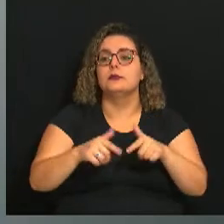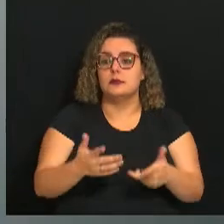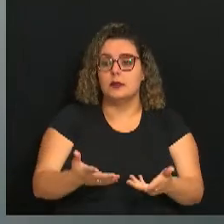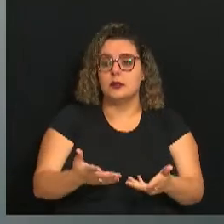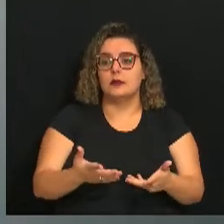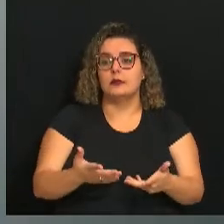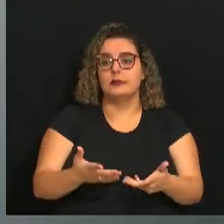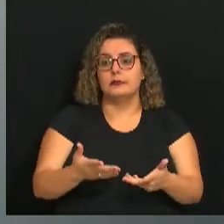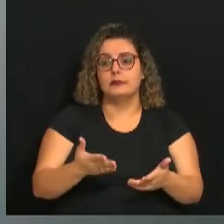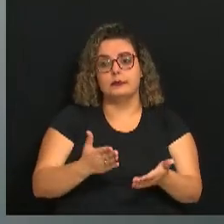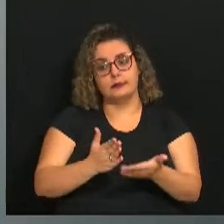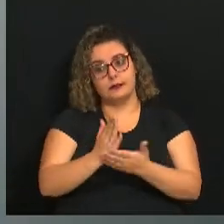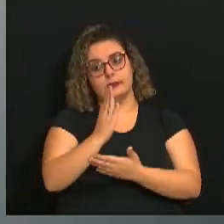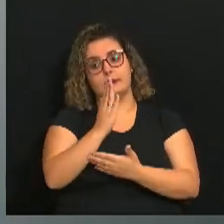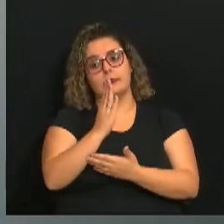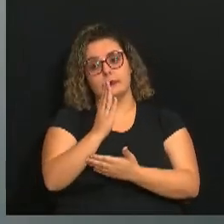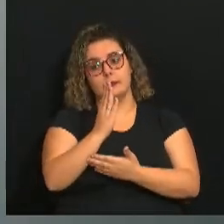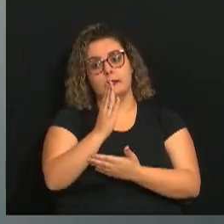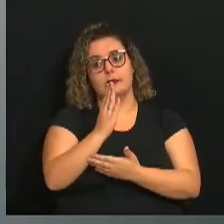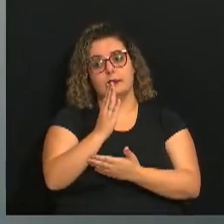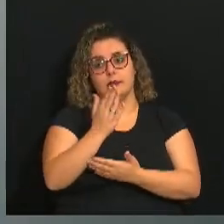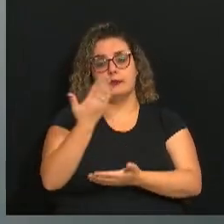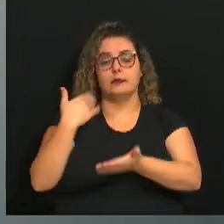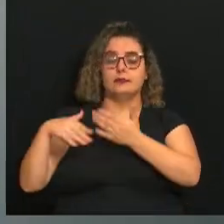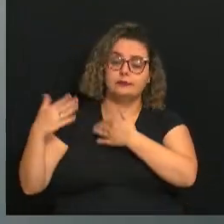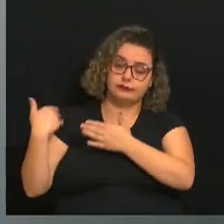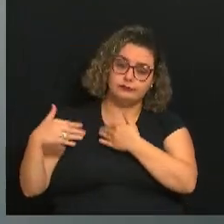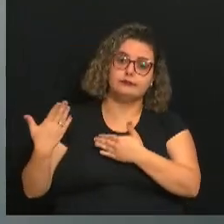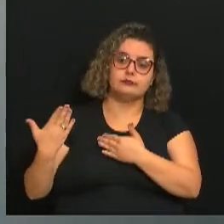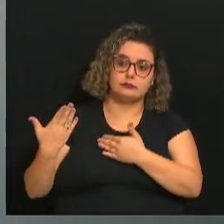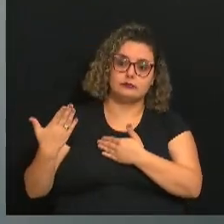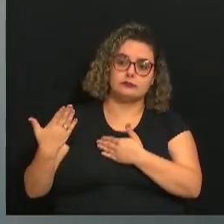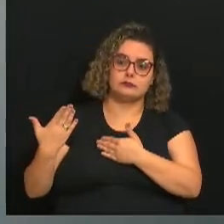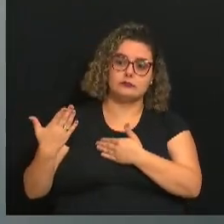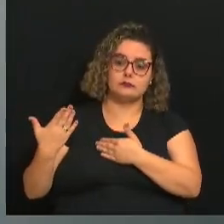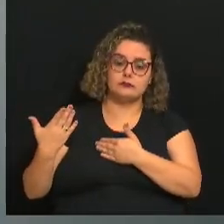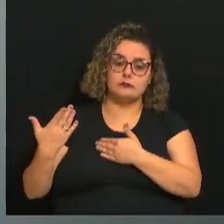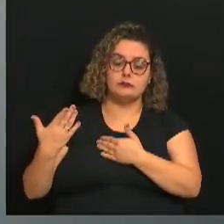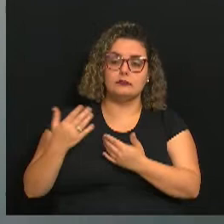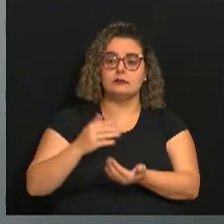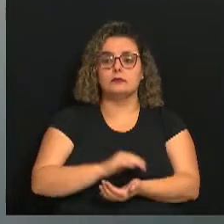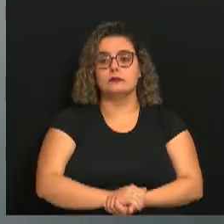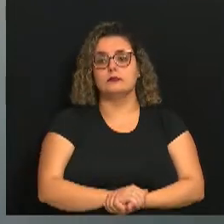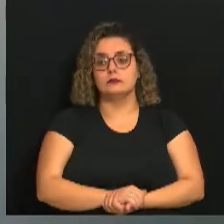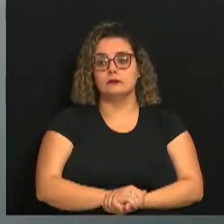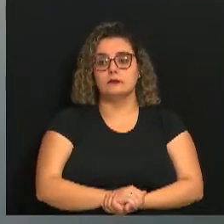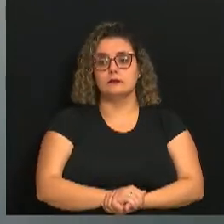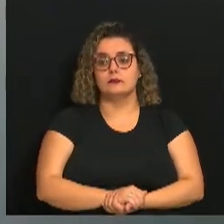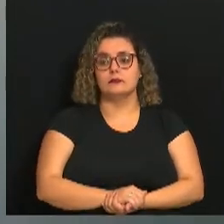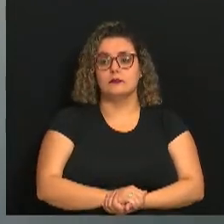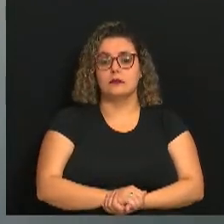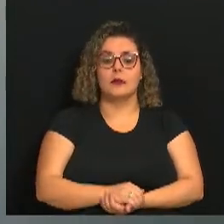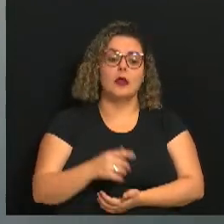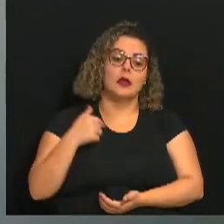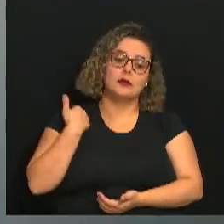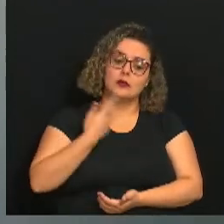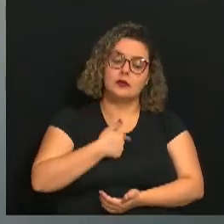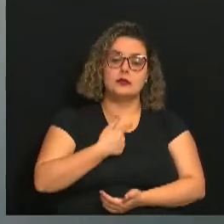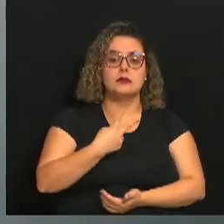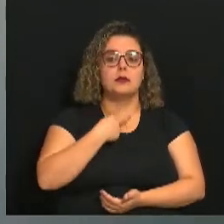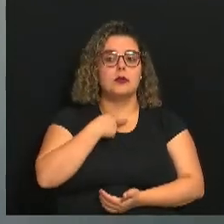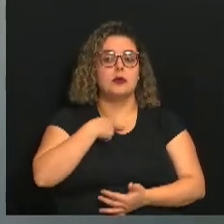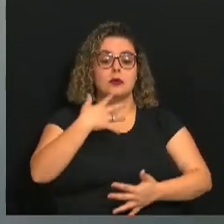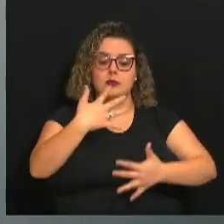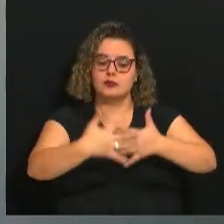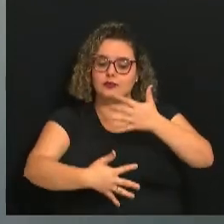homologada aí pelo governo federal. Então, a gente não tem muita gerência sobre questões diretamente da